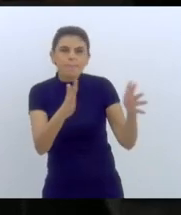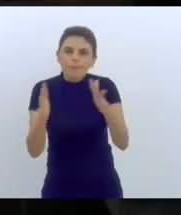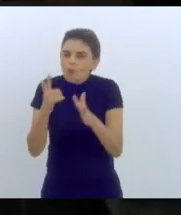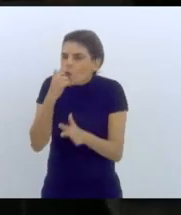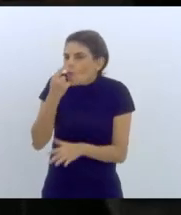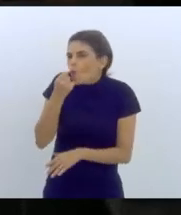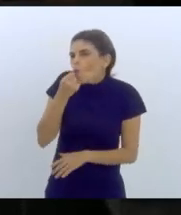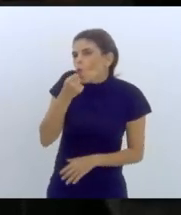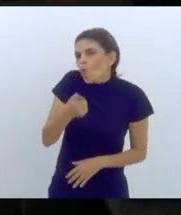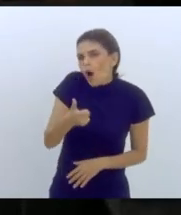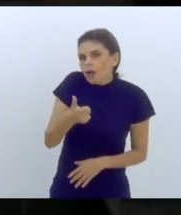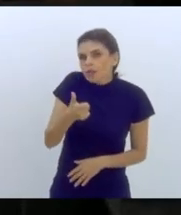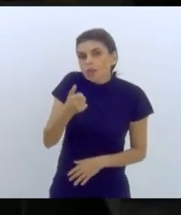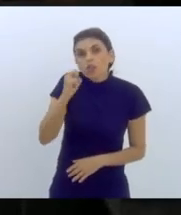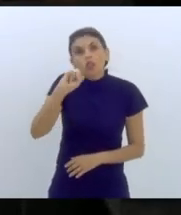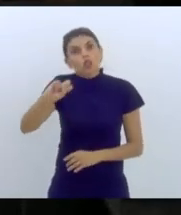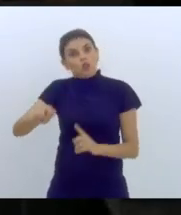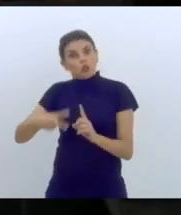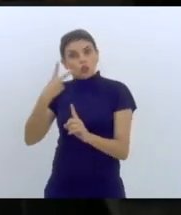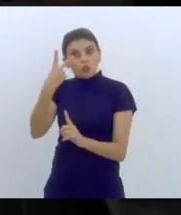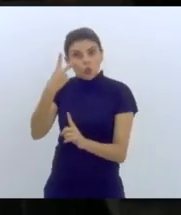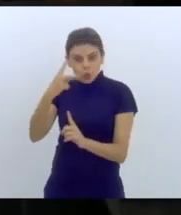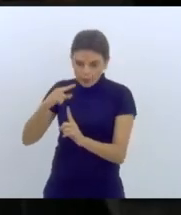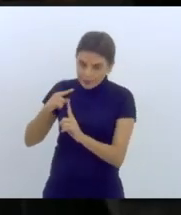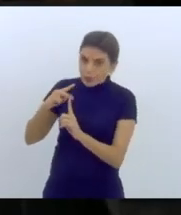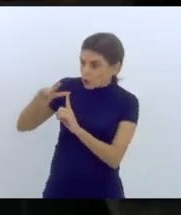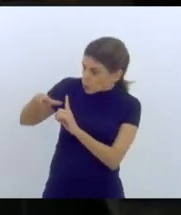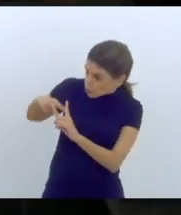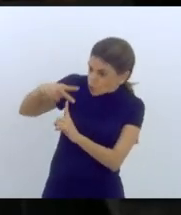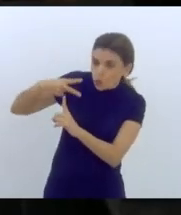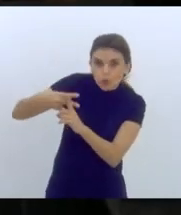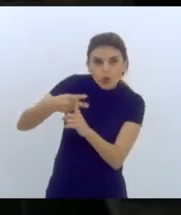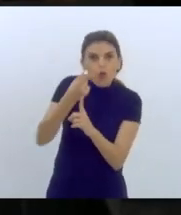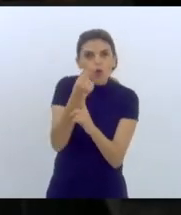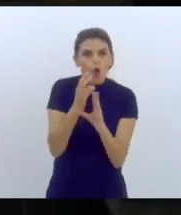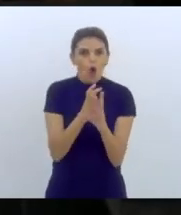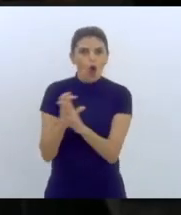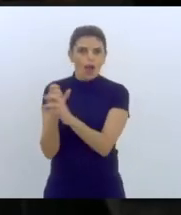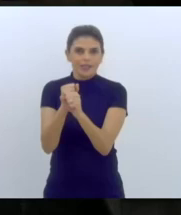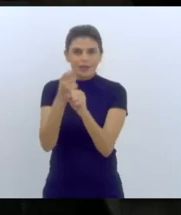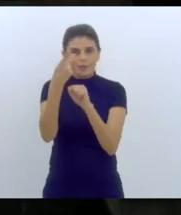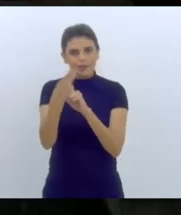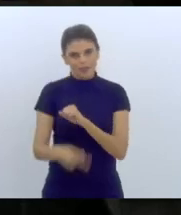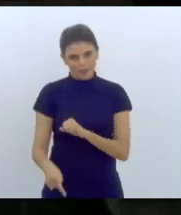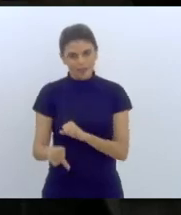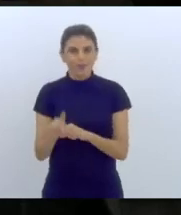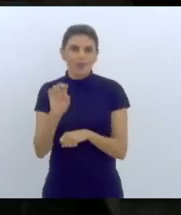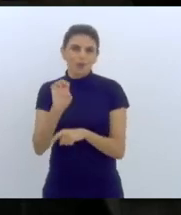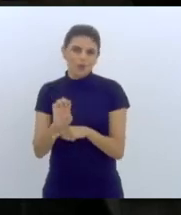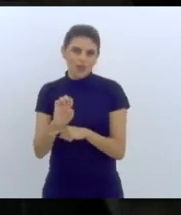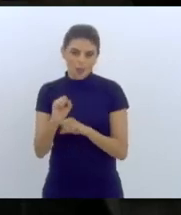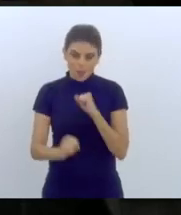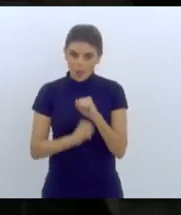quase duas vezes o orçamento do Estado para